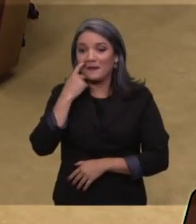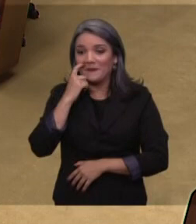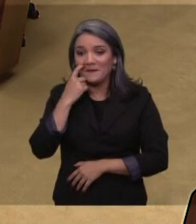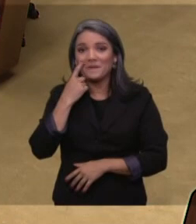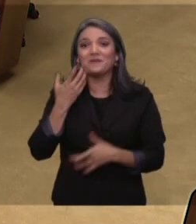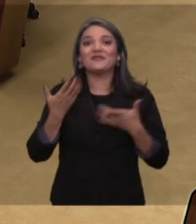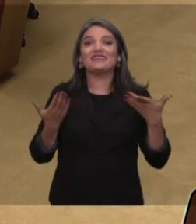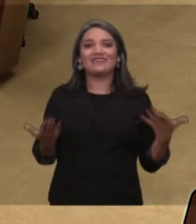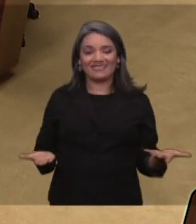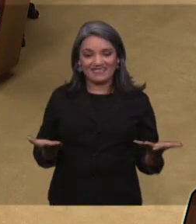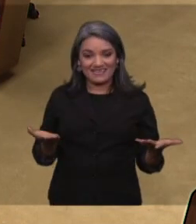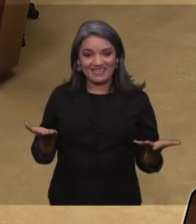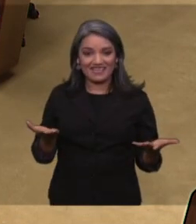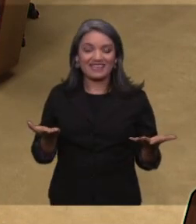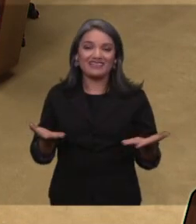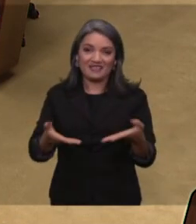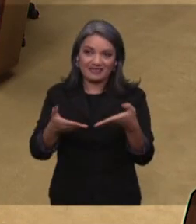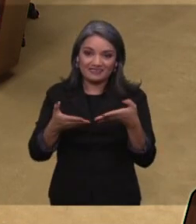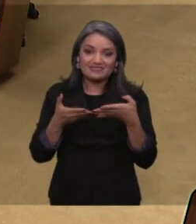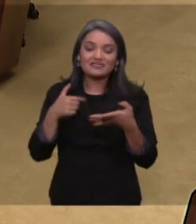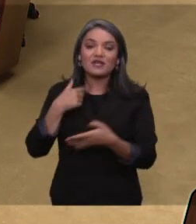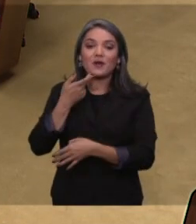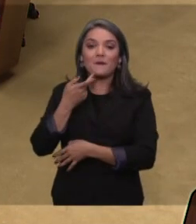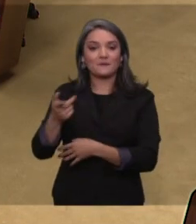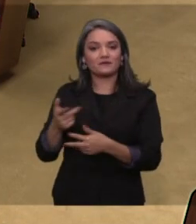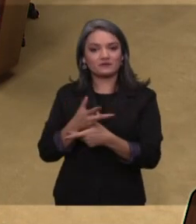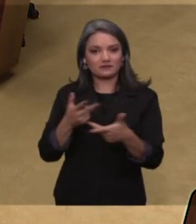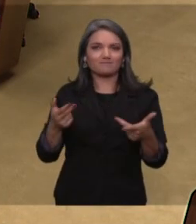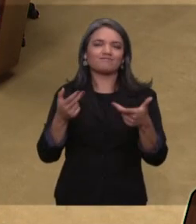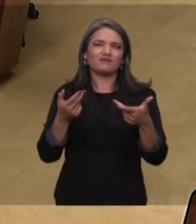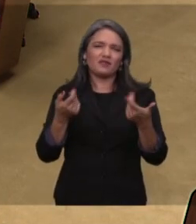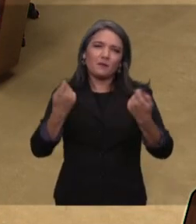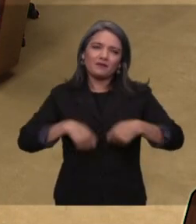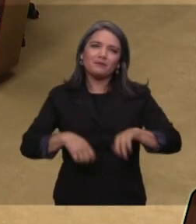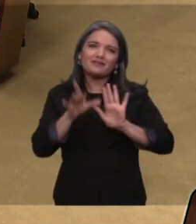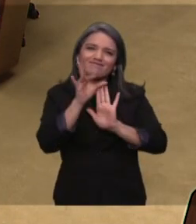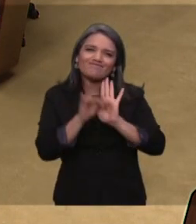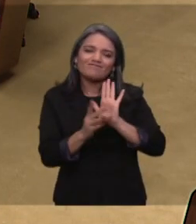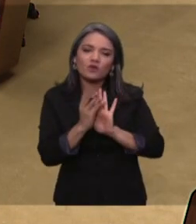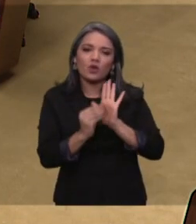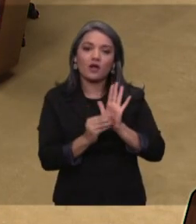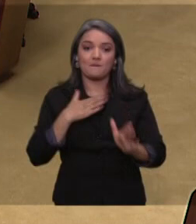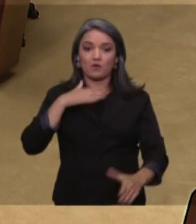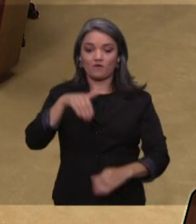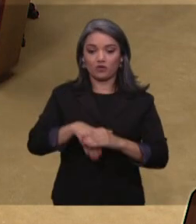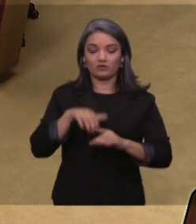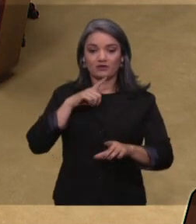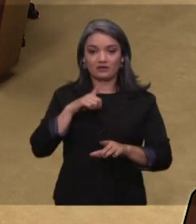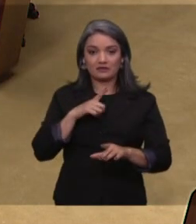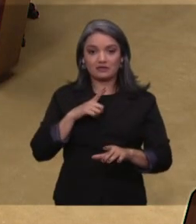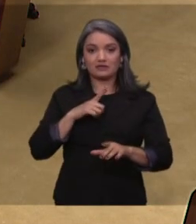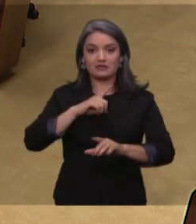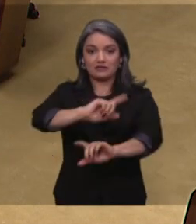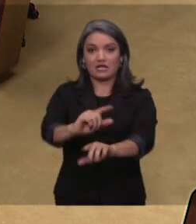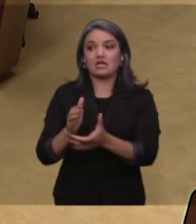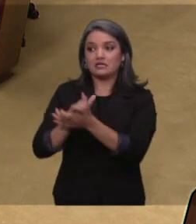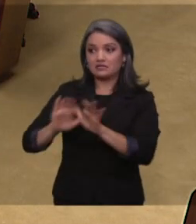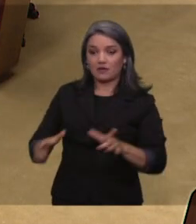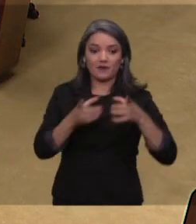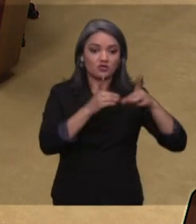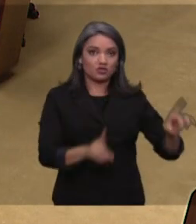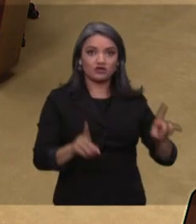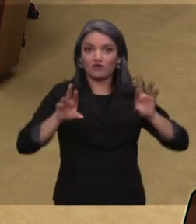colocar... isso de forma bem, bem descrita, né? Eu coloco no meu voto, os efeitos da separação são diversos do divórcio.